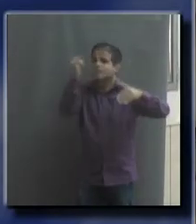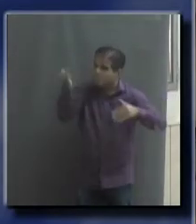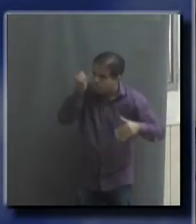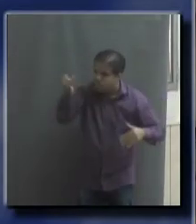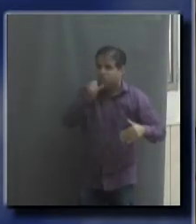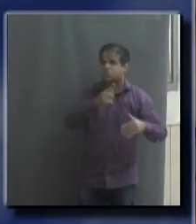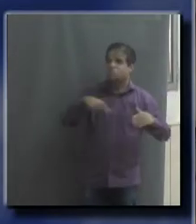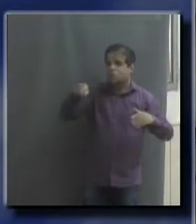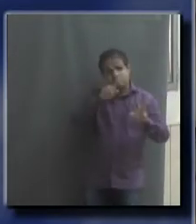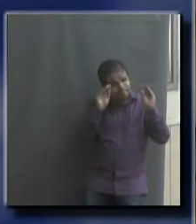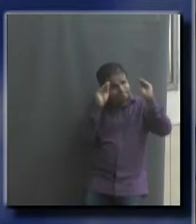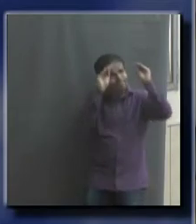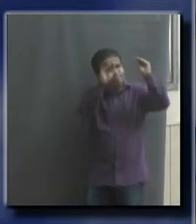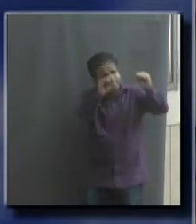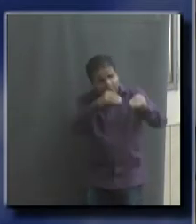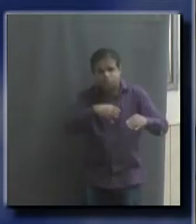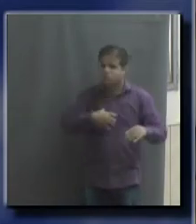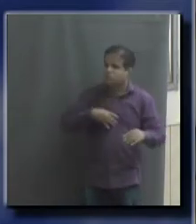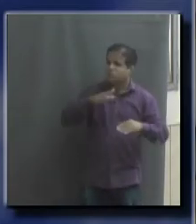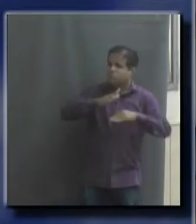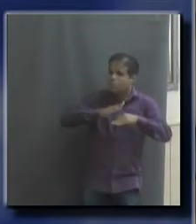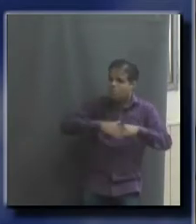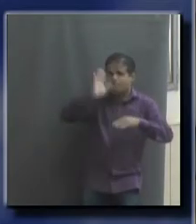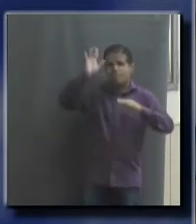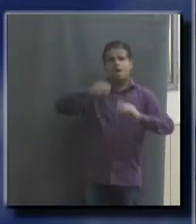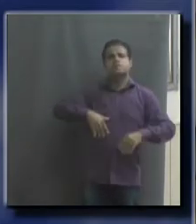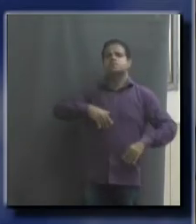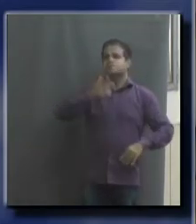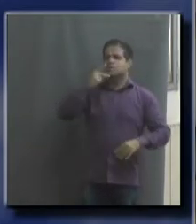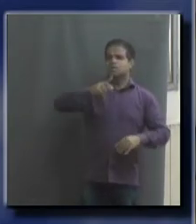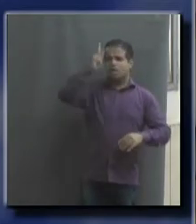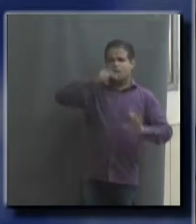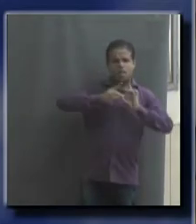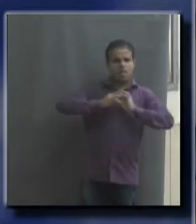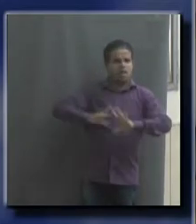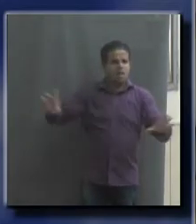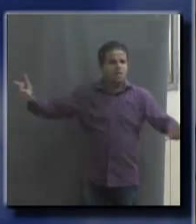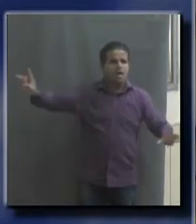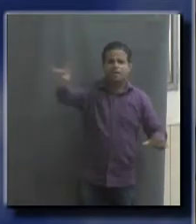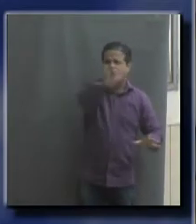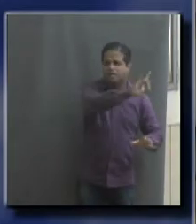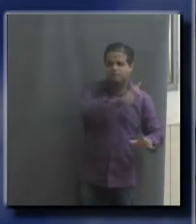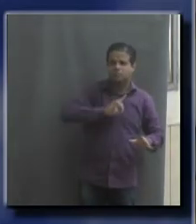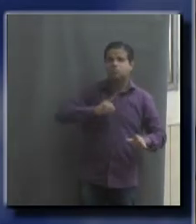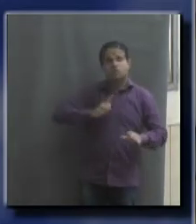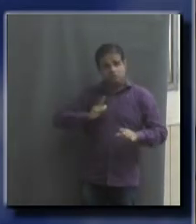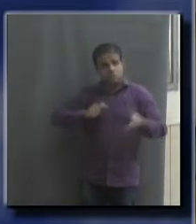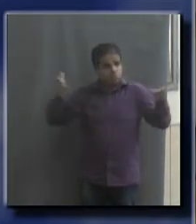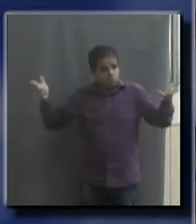nós instalamos da forma mais democrática possível. Nós temos hoje o registro